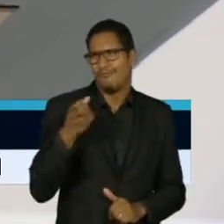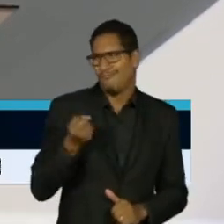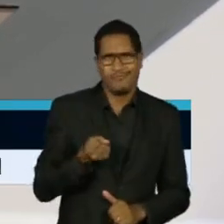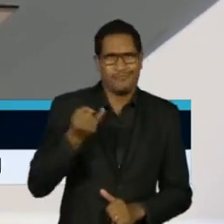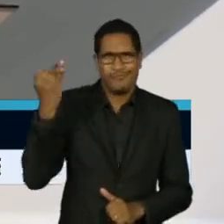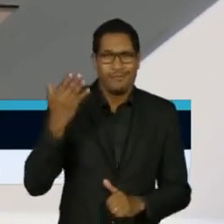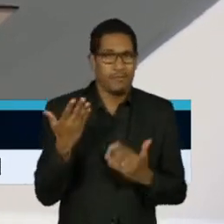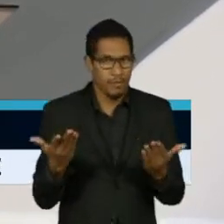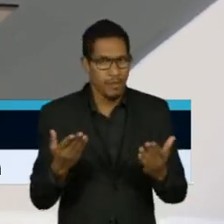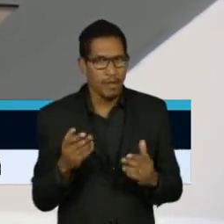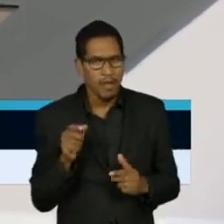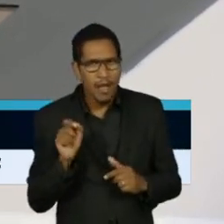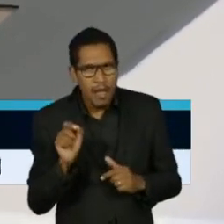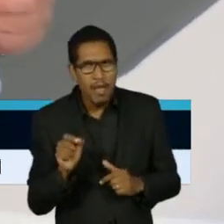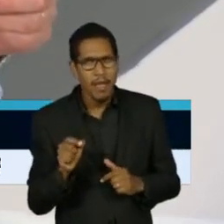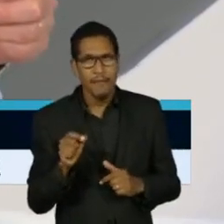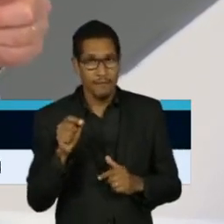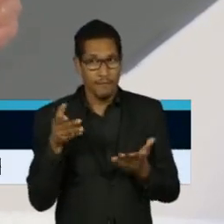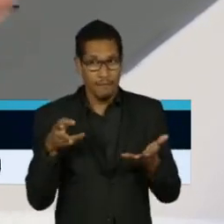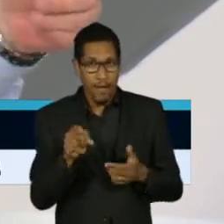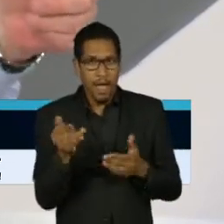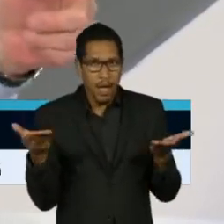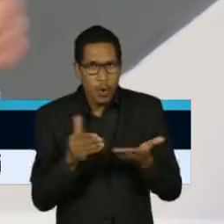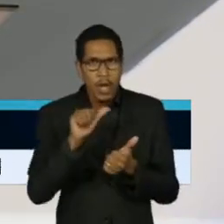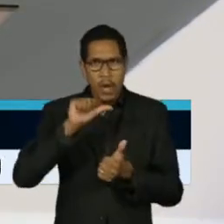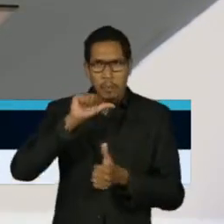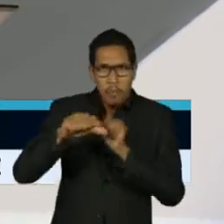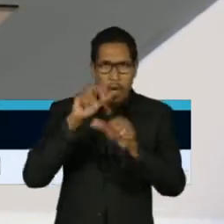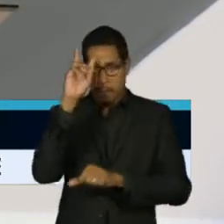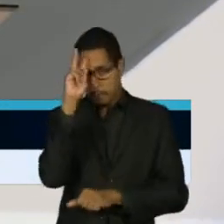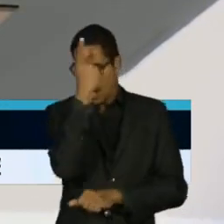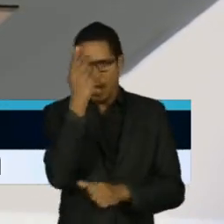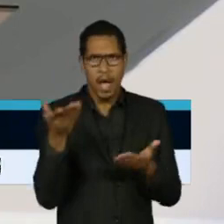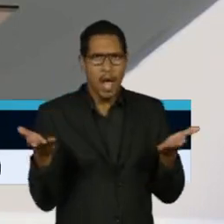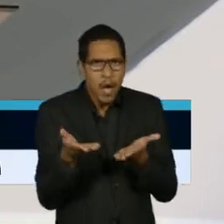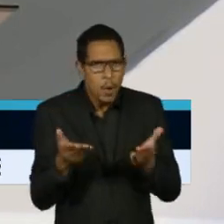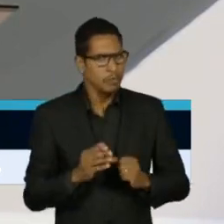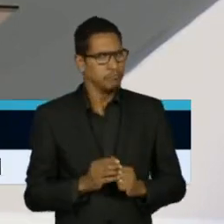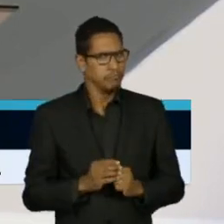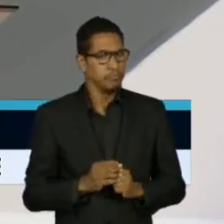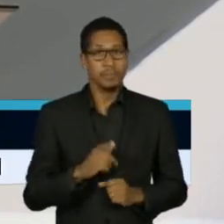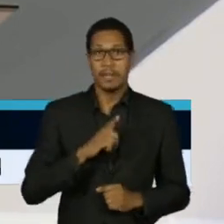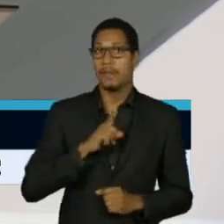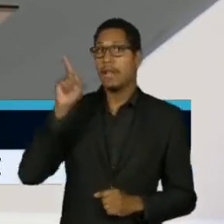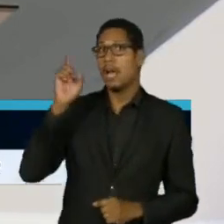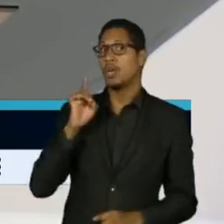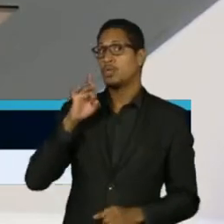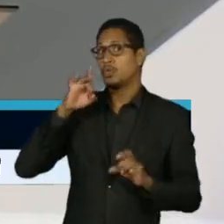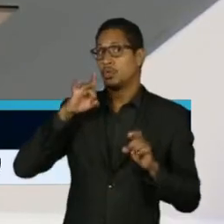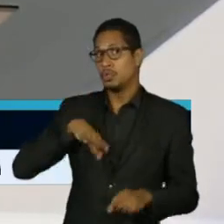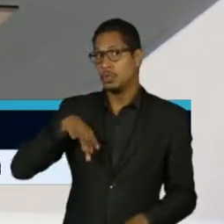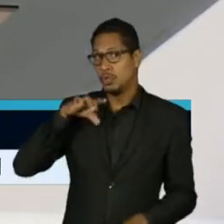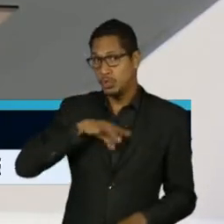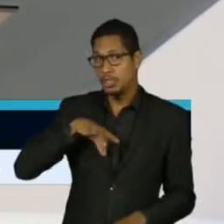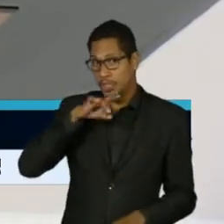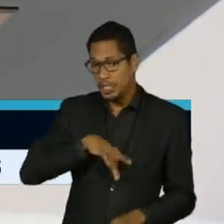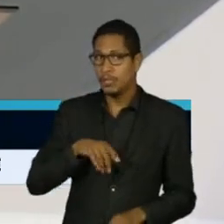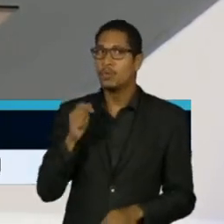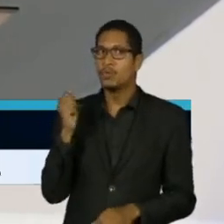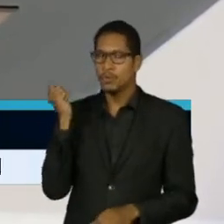não consiga aprender a tempo com o Boric, recentemente eleito no Chile, graças às